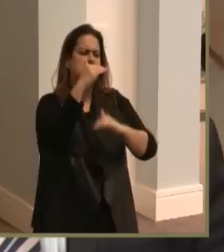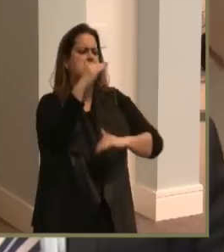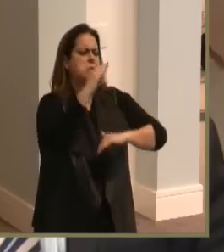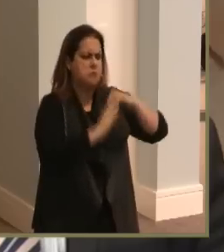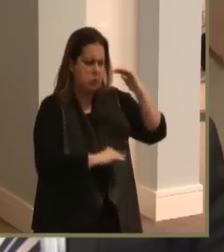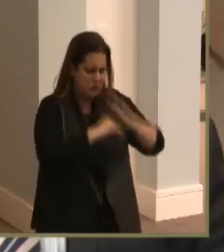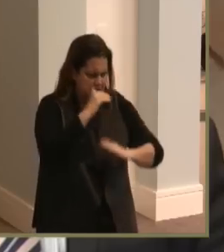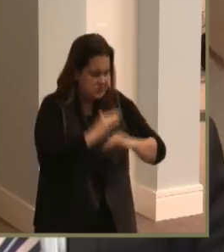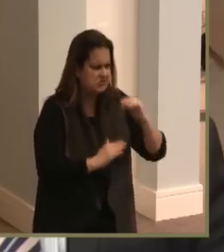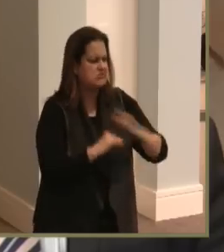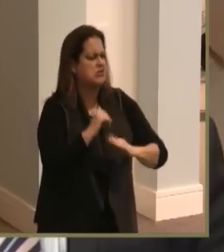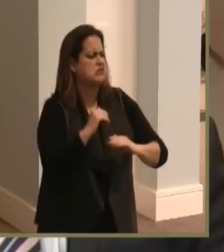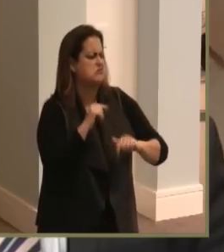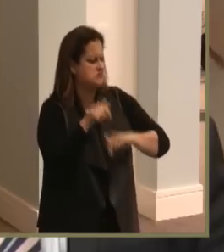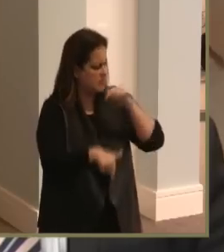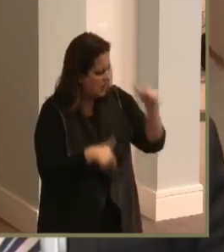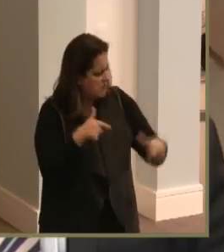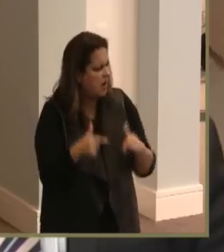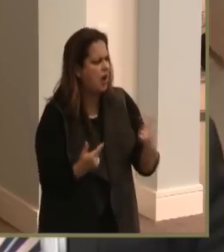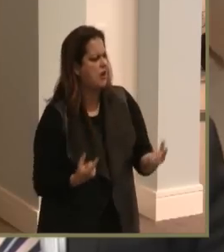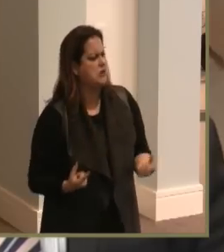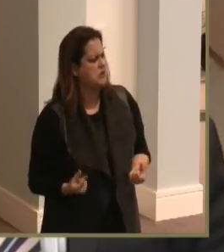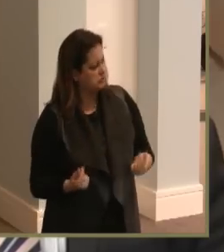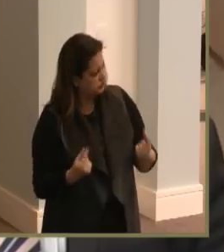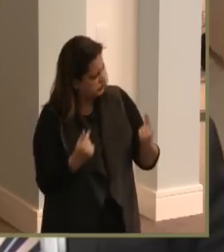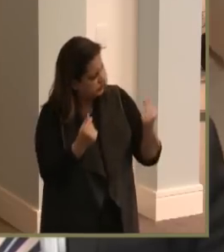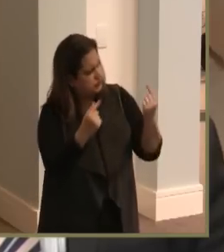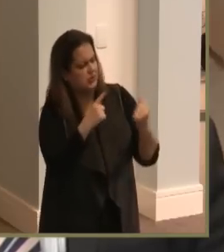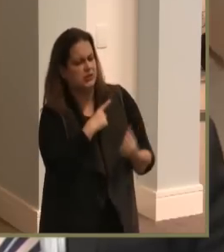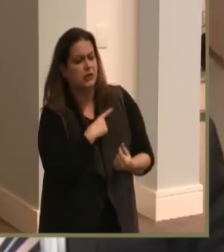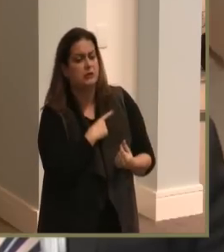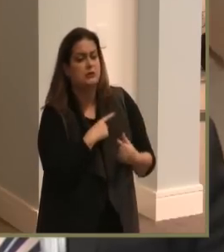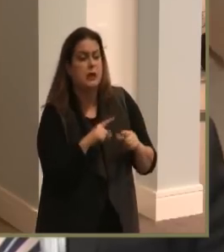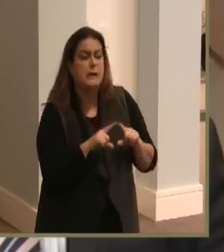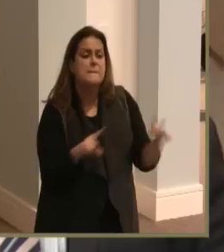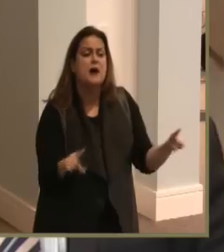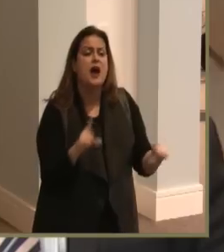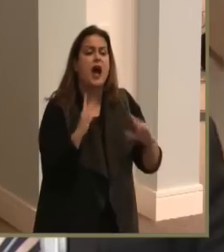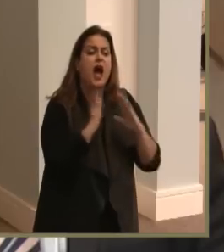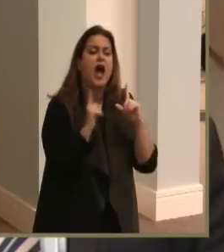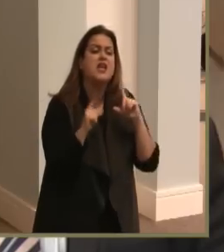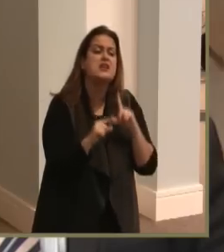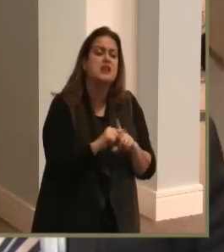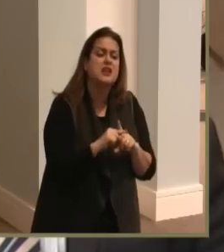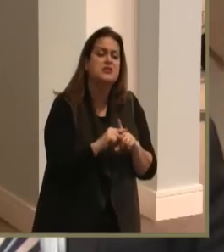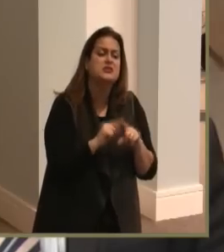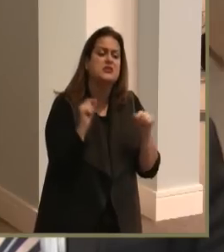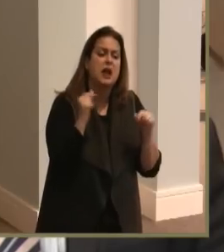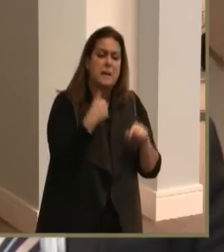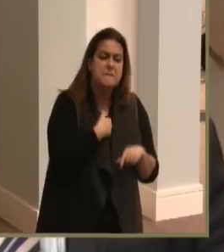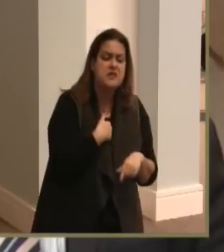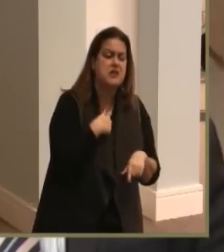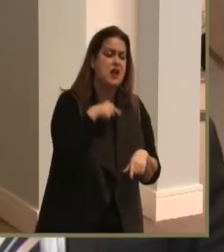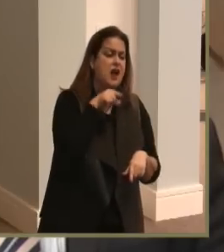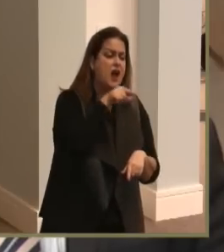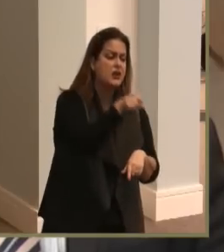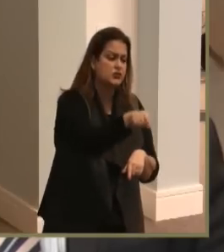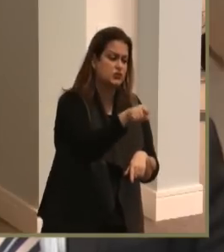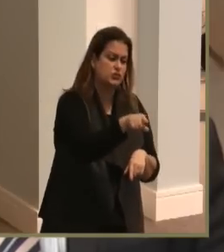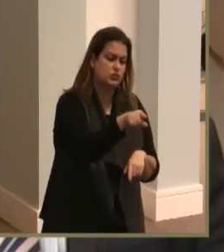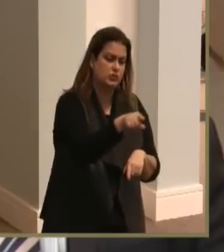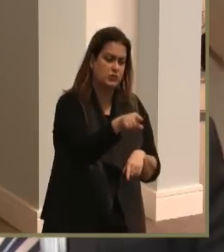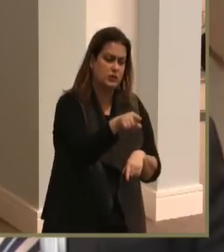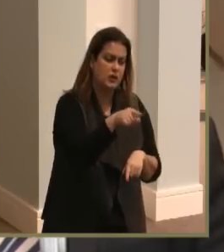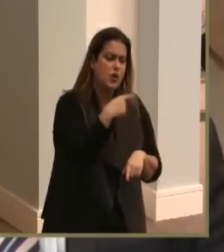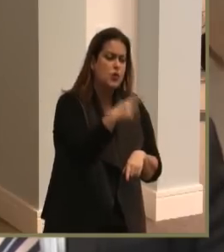profissionais e tantas outras coisas. E qual é a atuação da igreja? Qual é a minha, a sua atuação, do seu